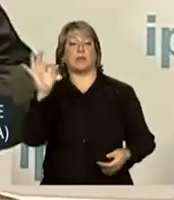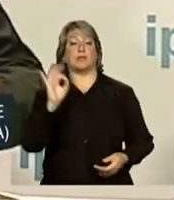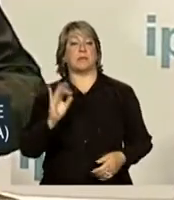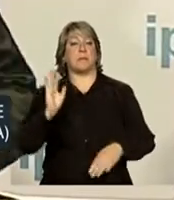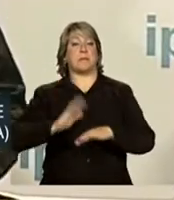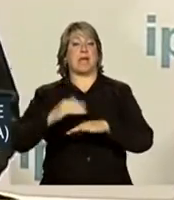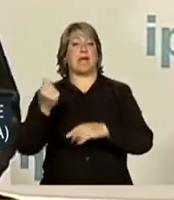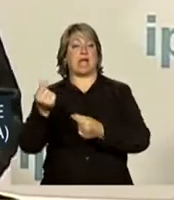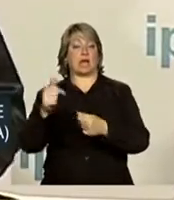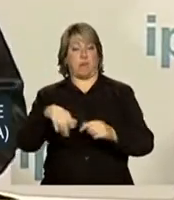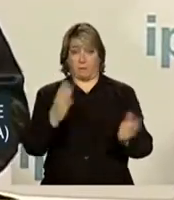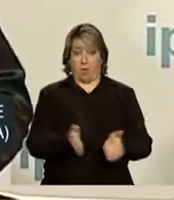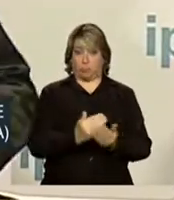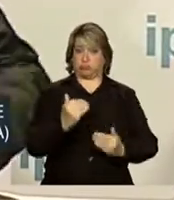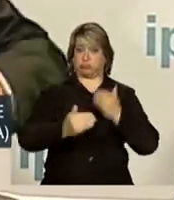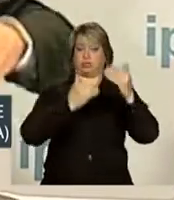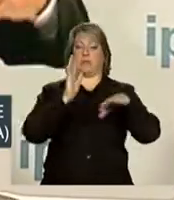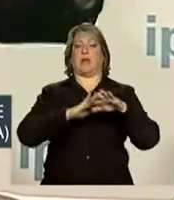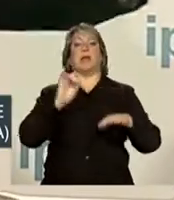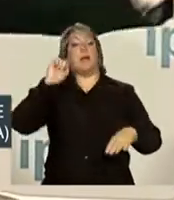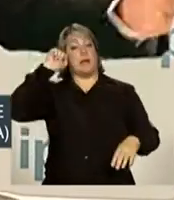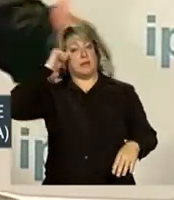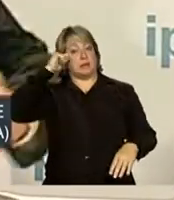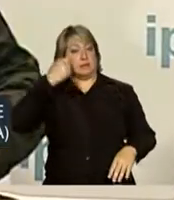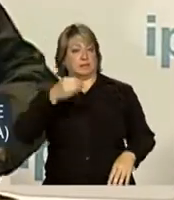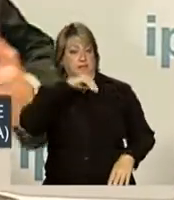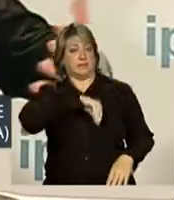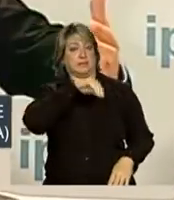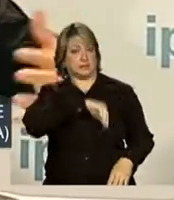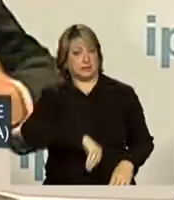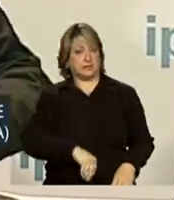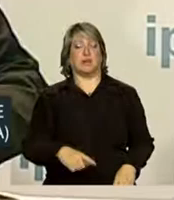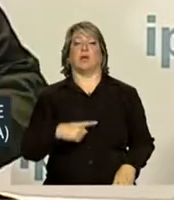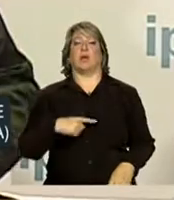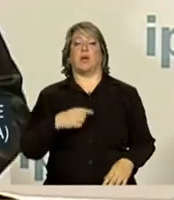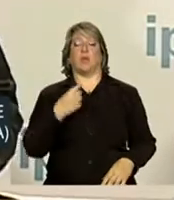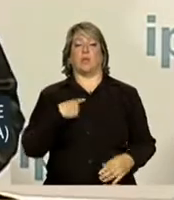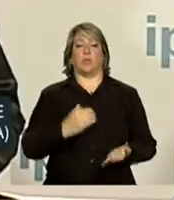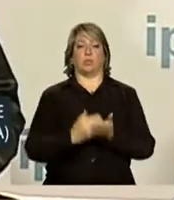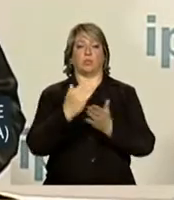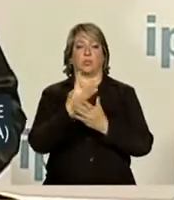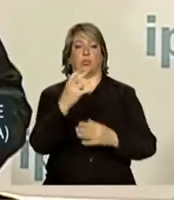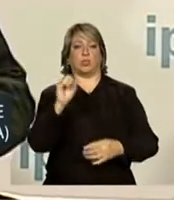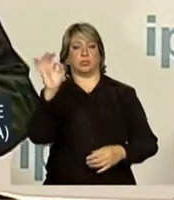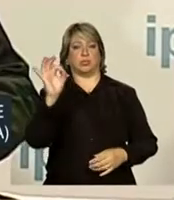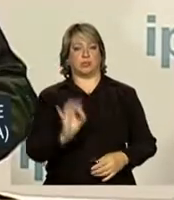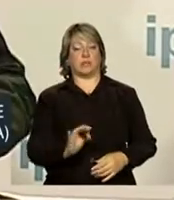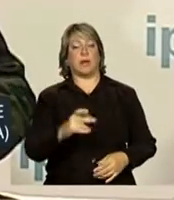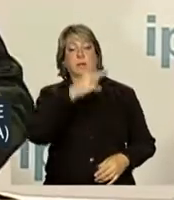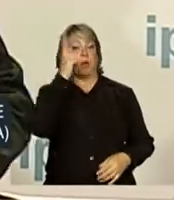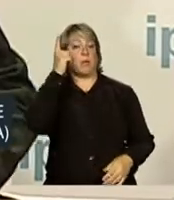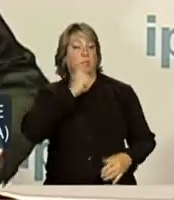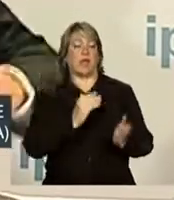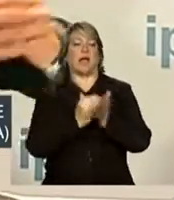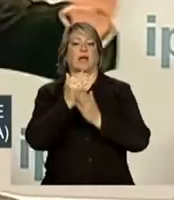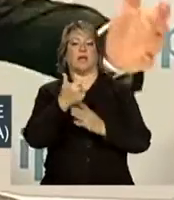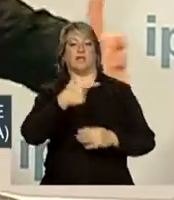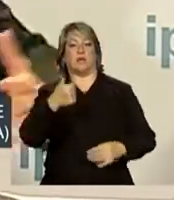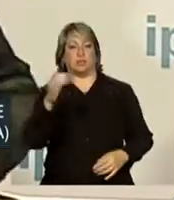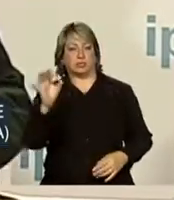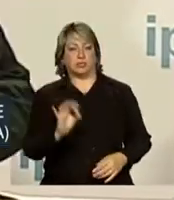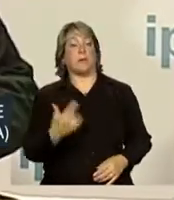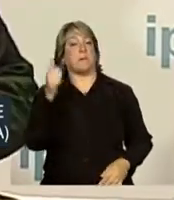A renda de negros cresceu 42% em 8 anos, a renda de brancos 21%,